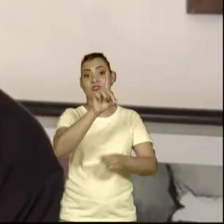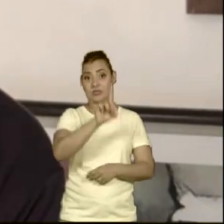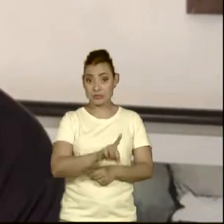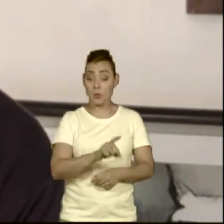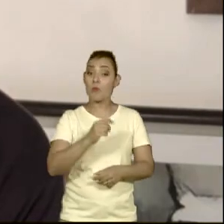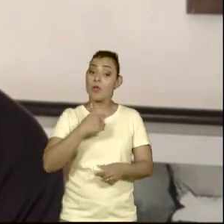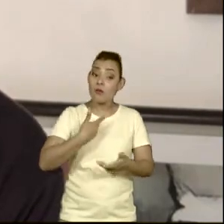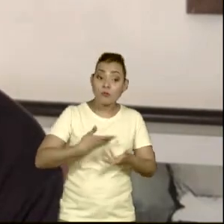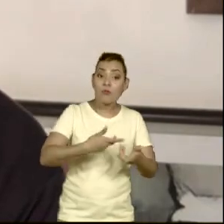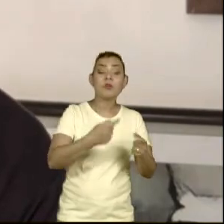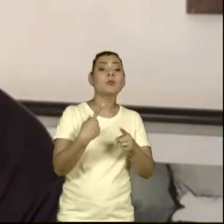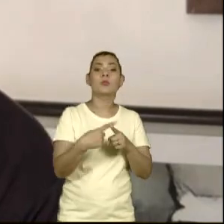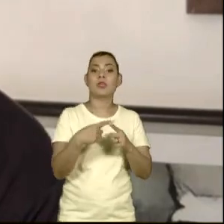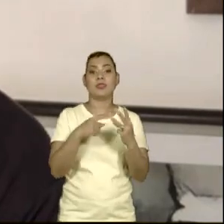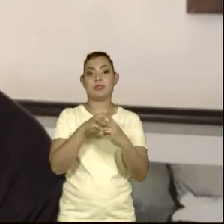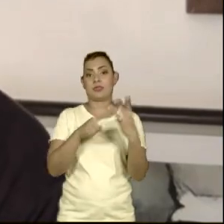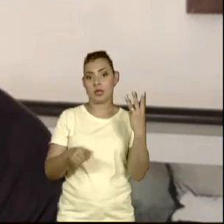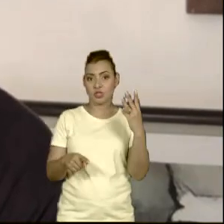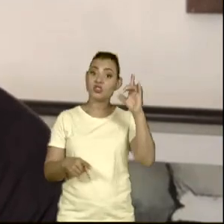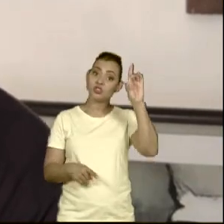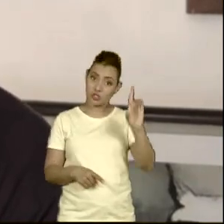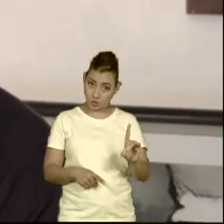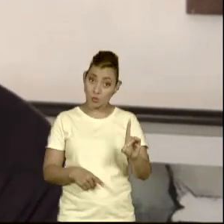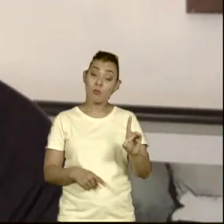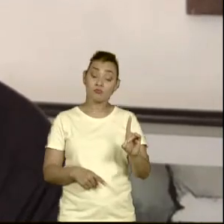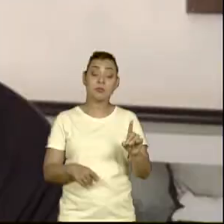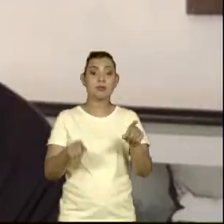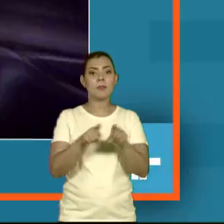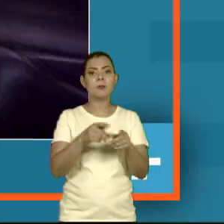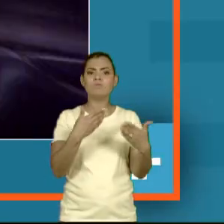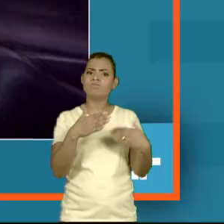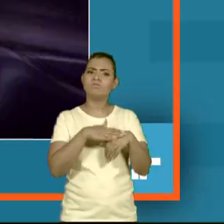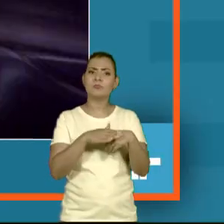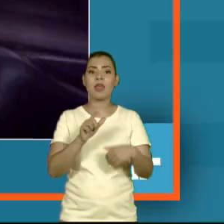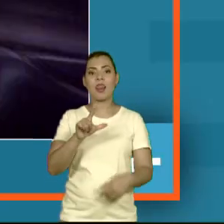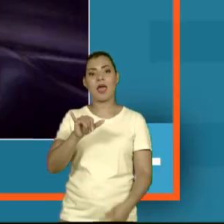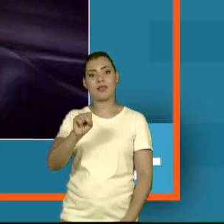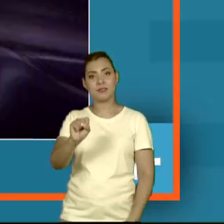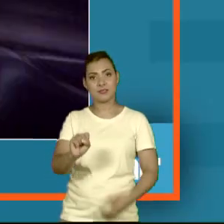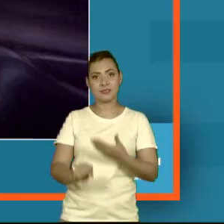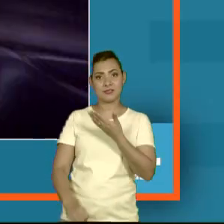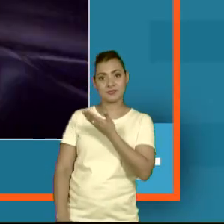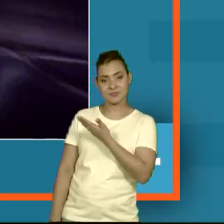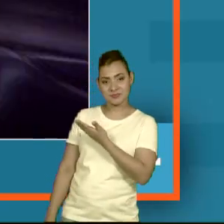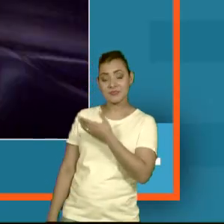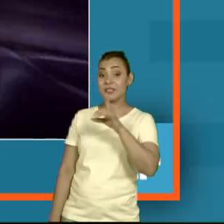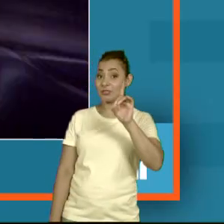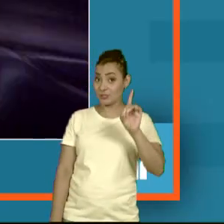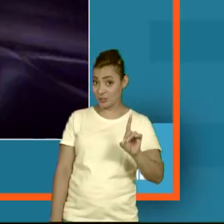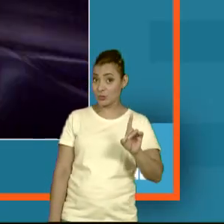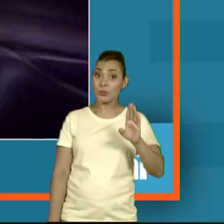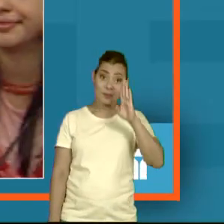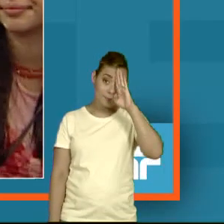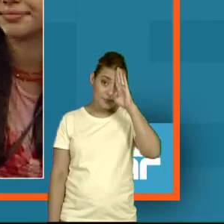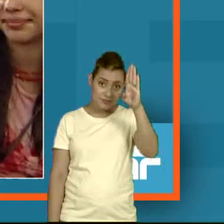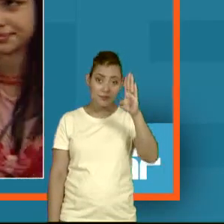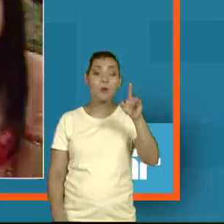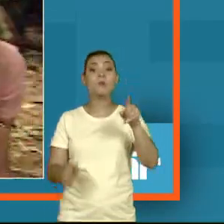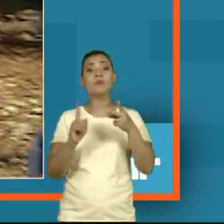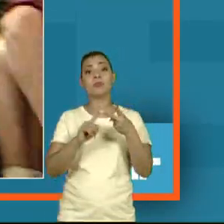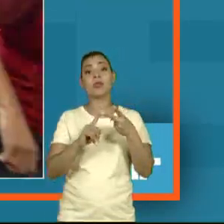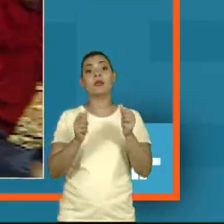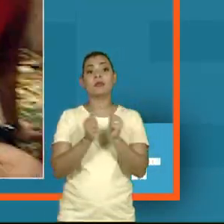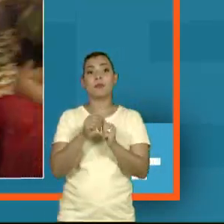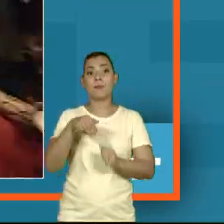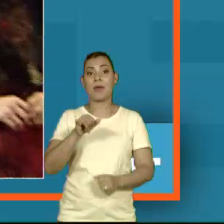que eu fui chamado, a ideia era ter três diretores. Estava em uma conversa muito séria com a Laís Bodansky para ser a nossa diretora principal. Eu e